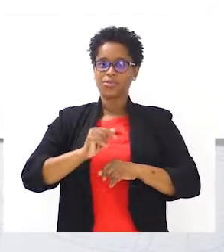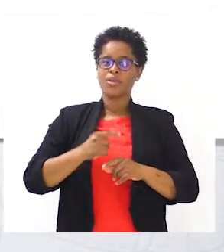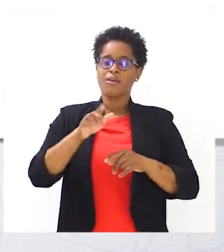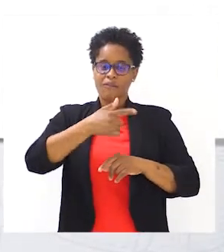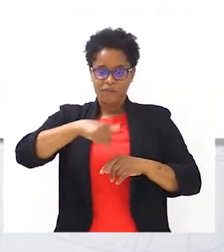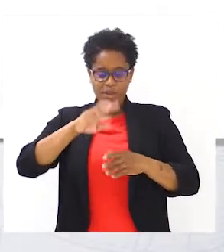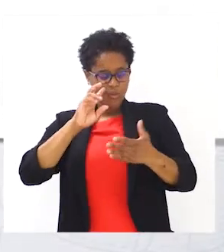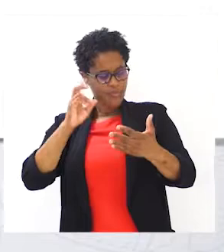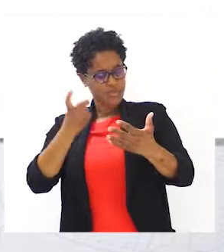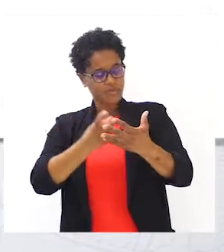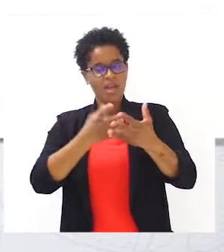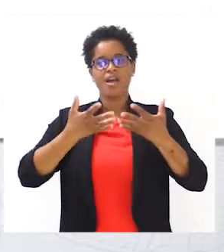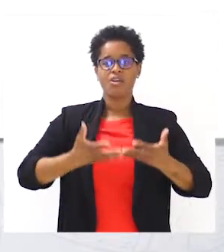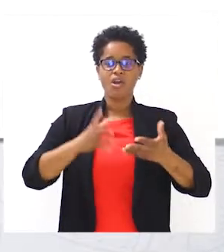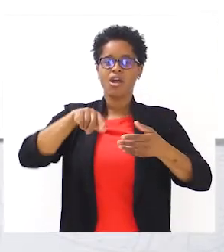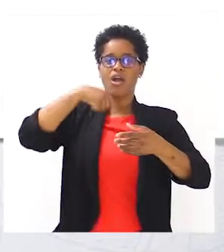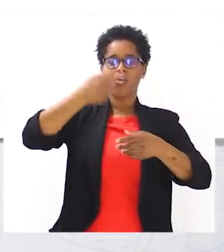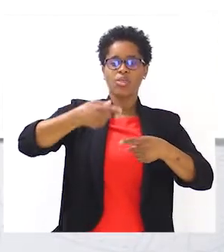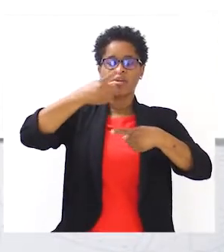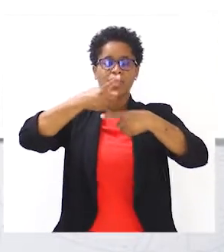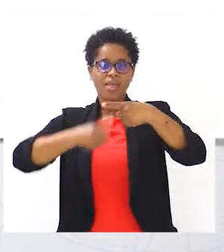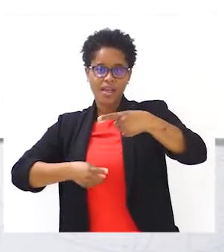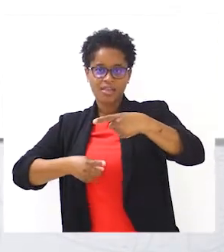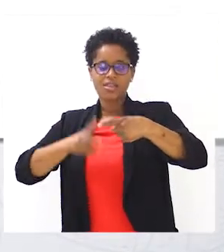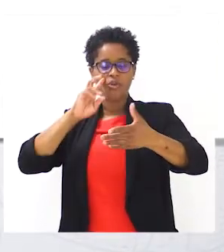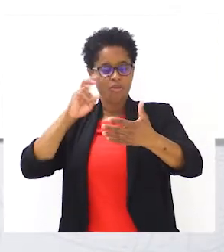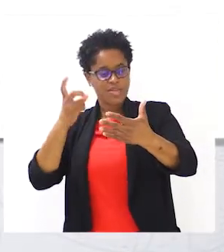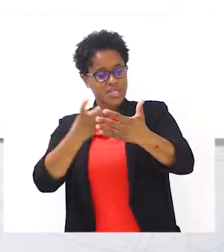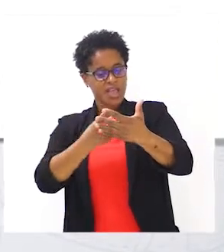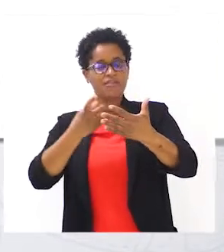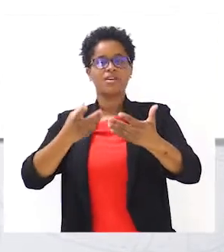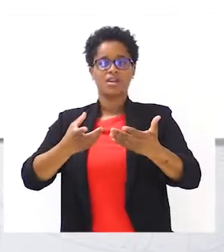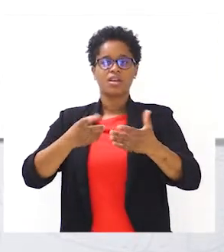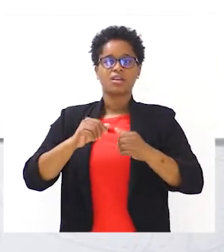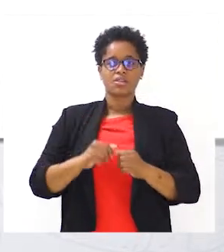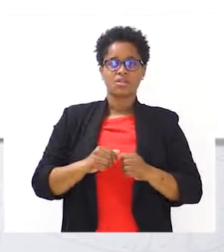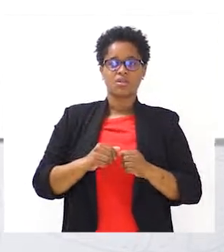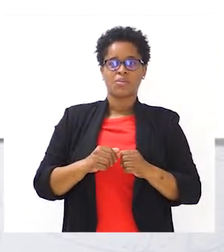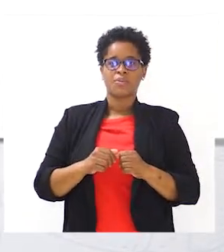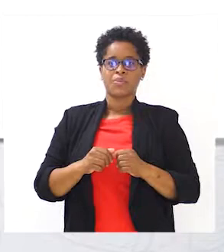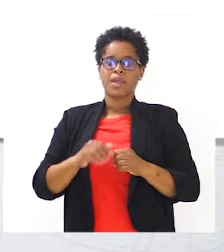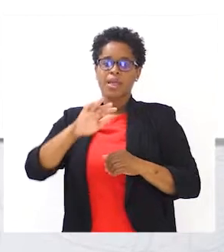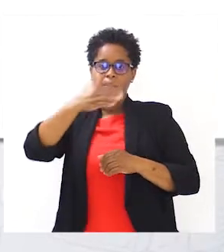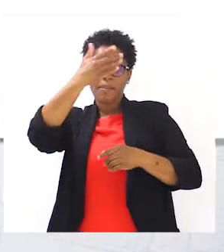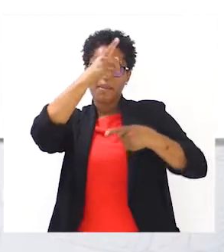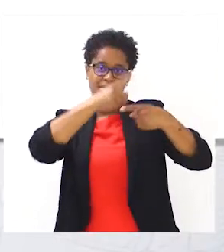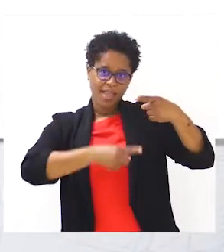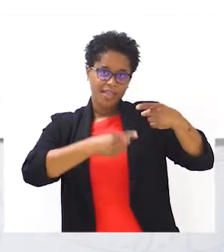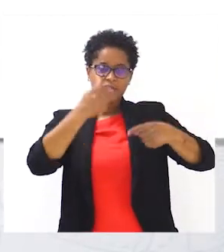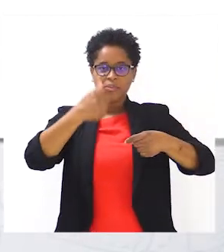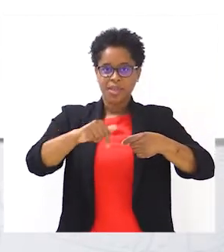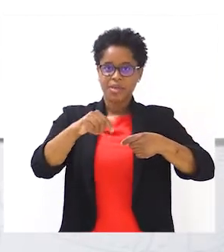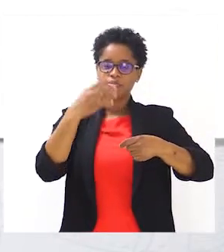Vamos observar agora a outra metade. Observem. Então, na primeira metade